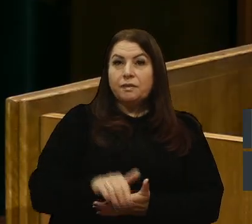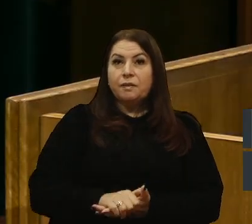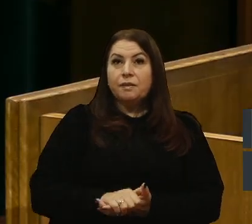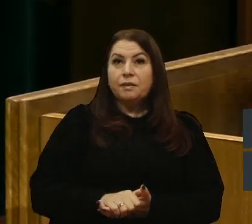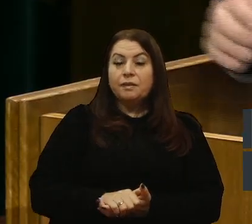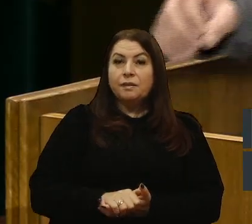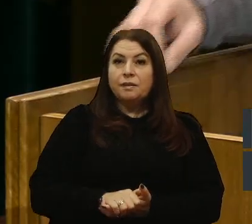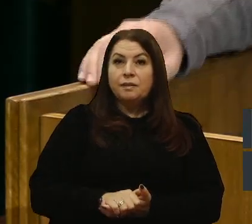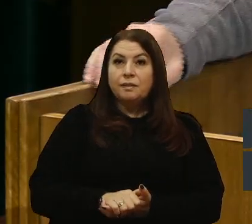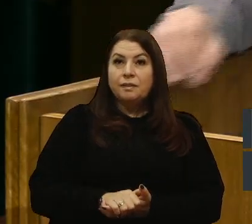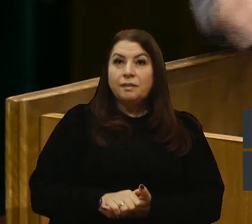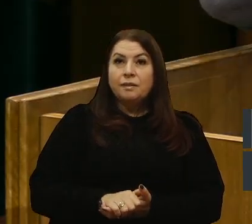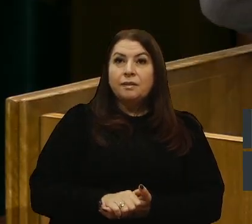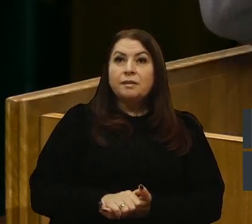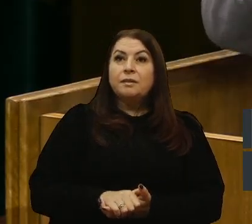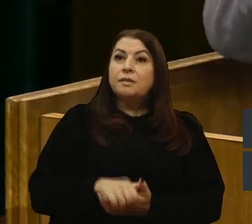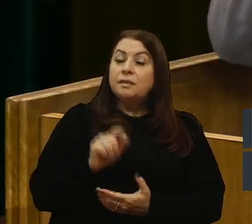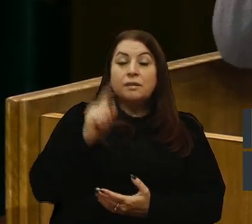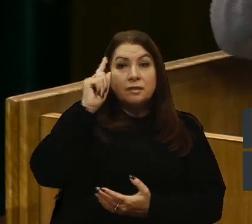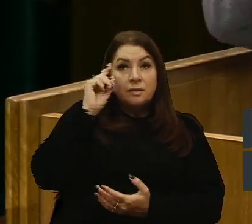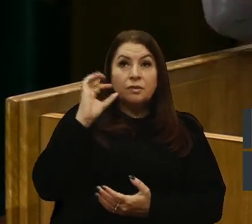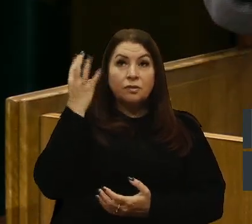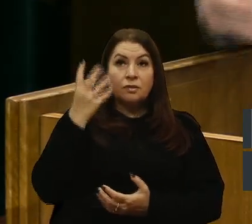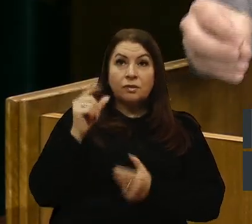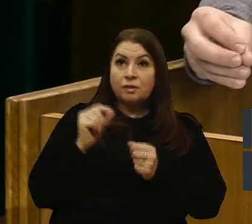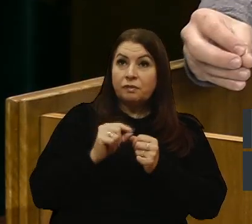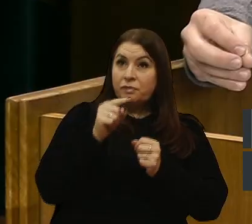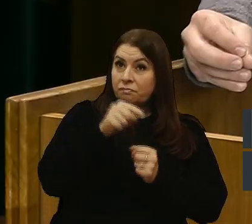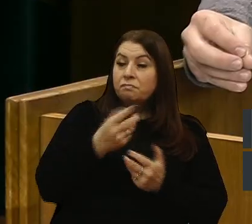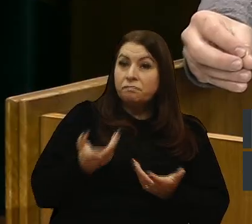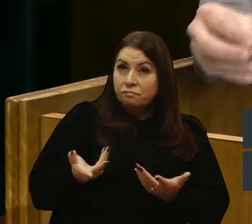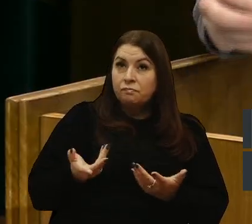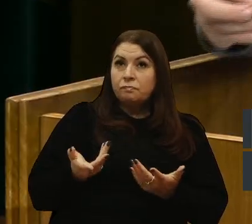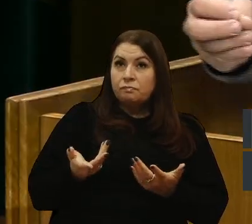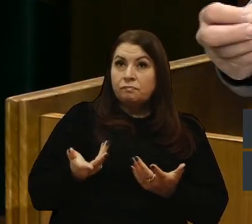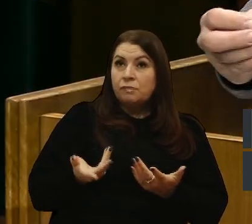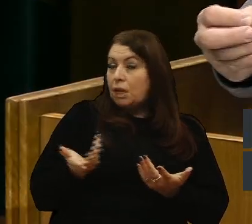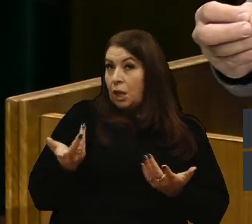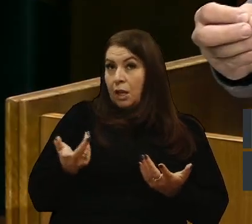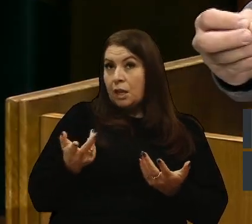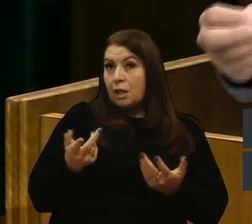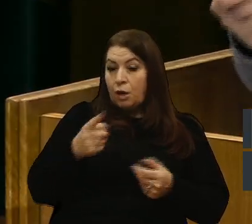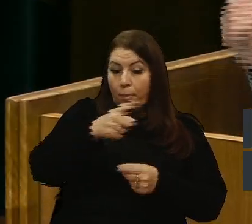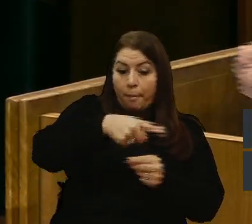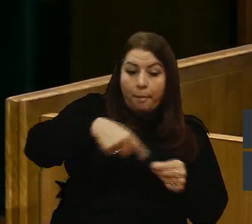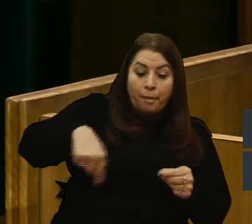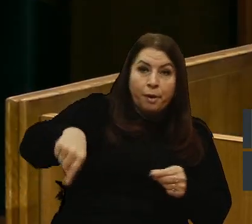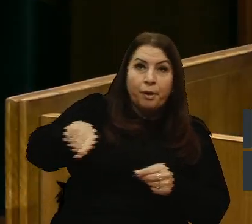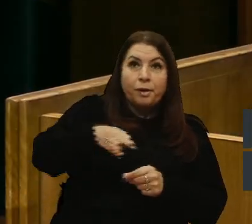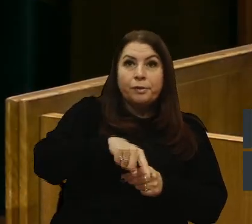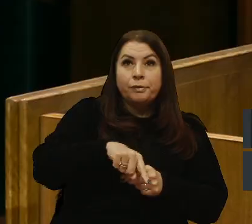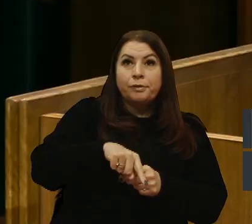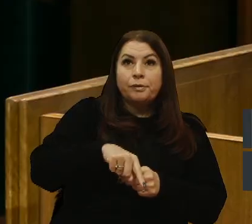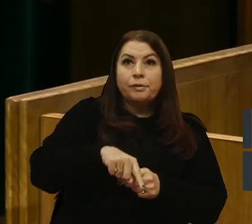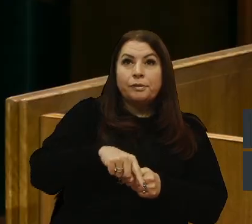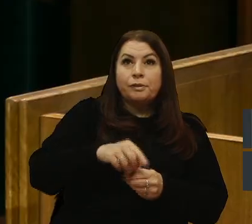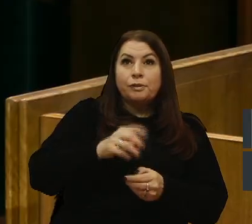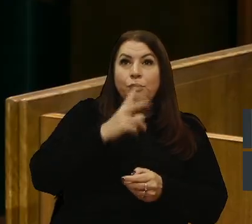Caros colegas, a solução que foi colocada é uma rotatória, é um retorno em